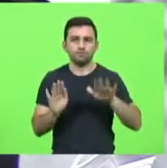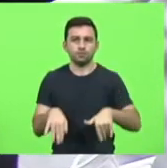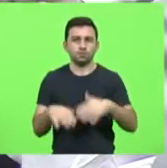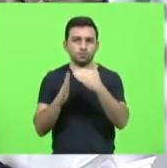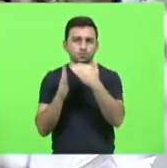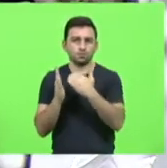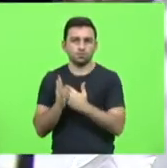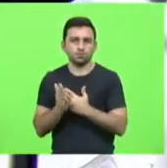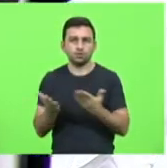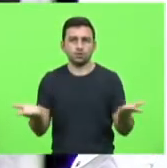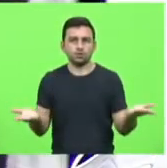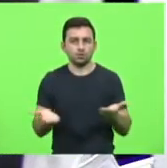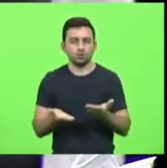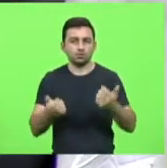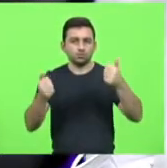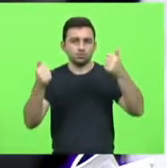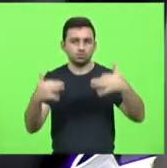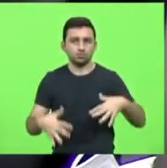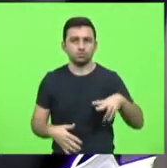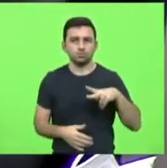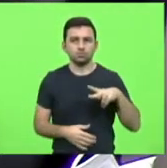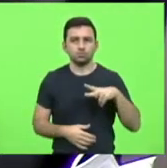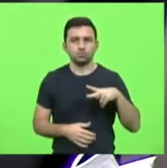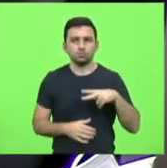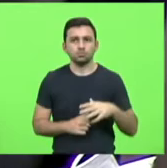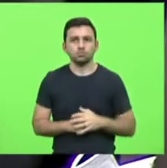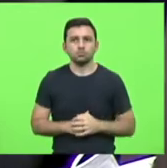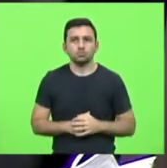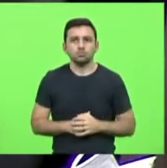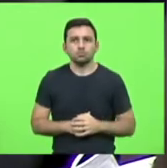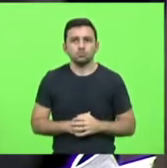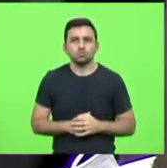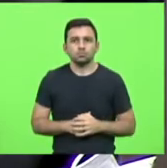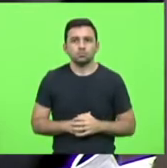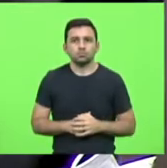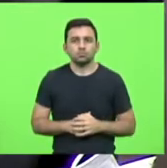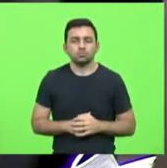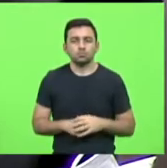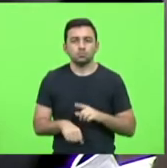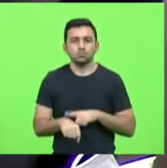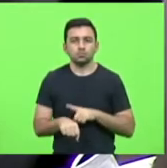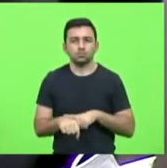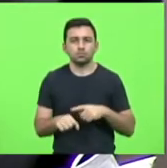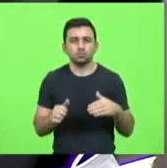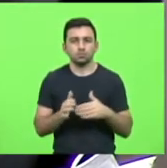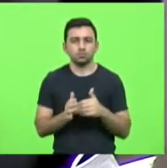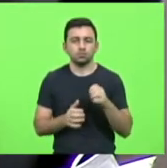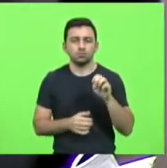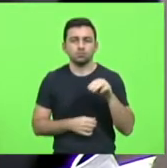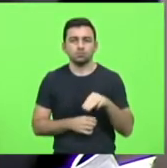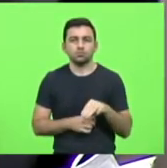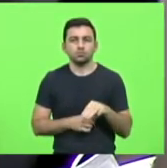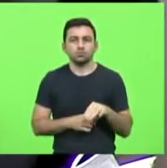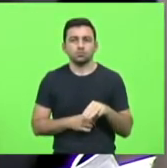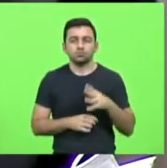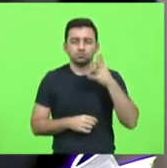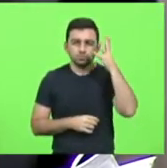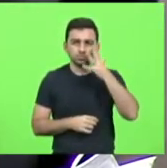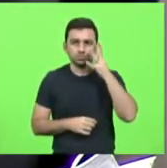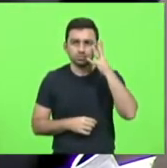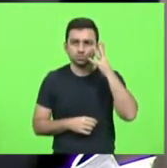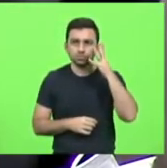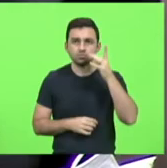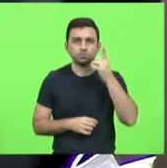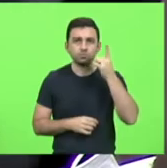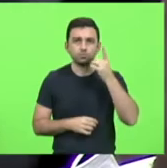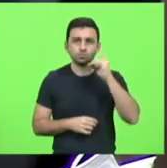do dia, passamos às explicações pessoais. Pelo tempo de até 10 minutos, fará uso da palavra o